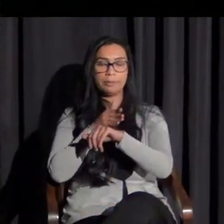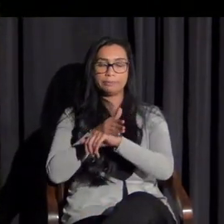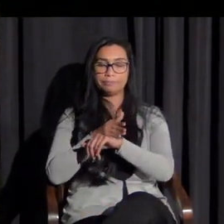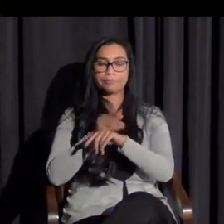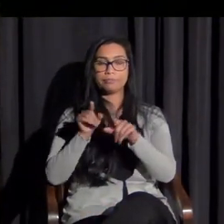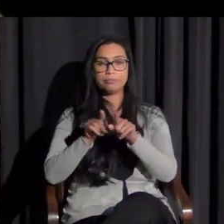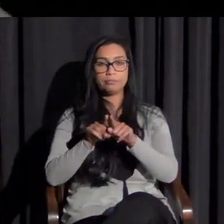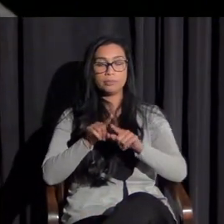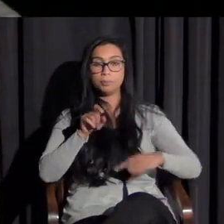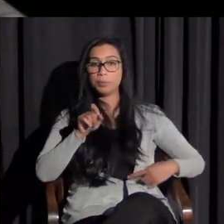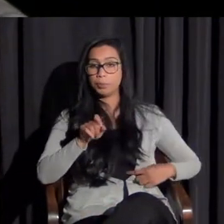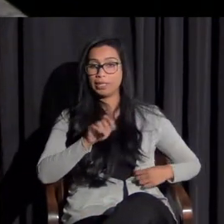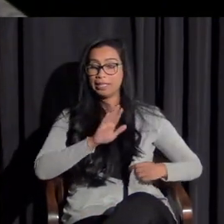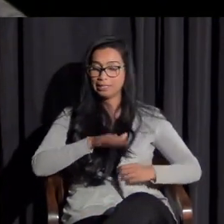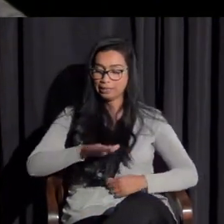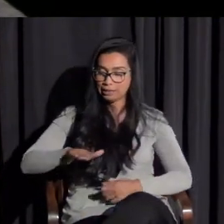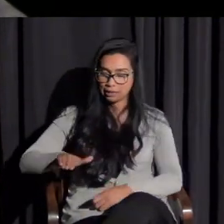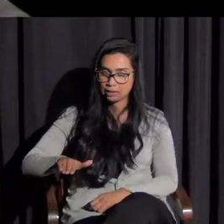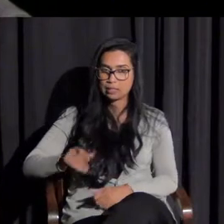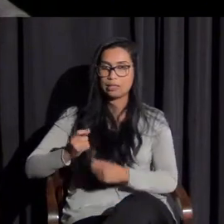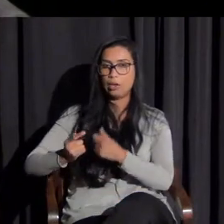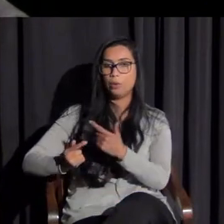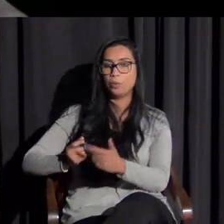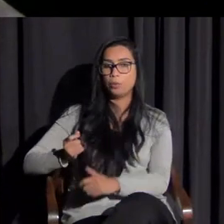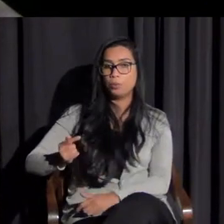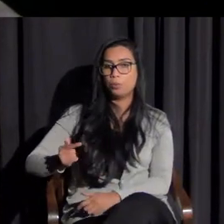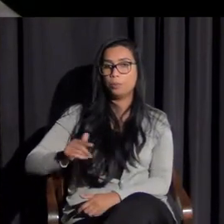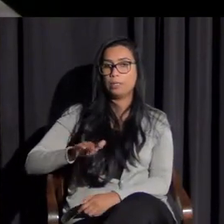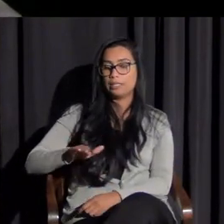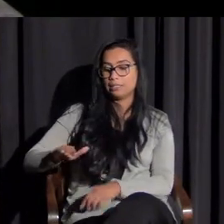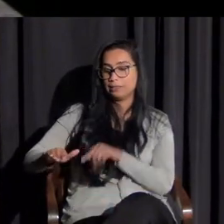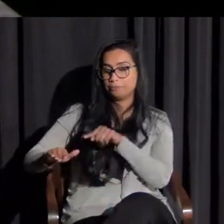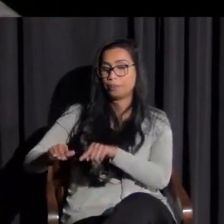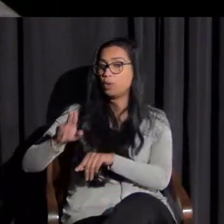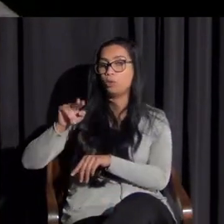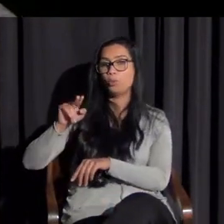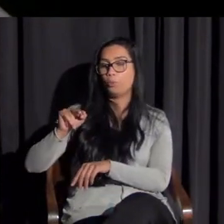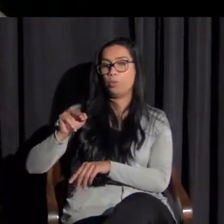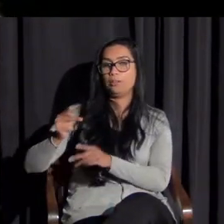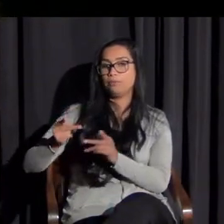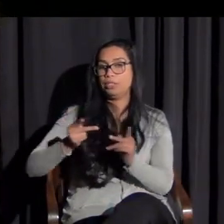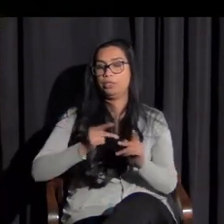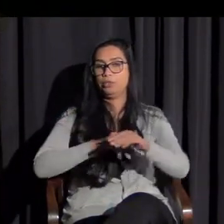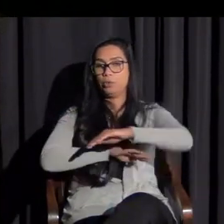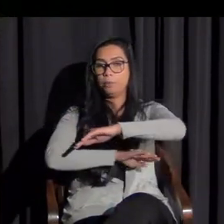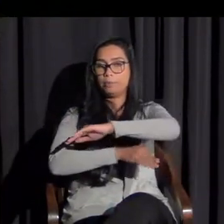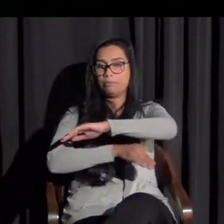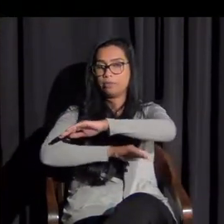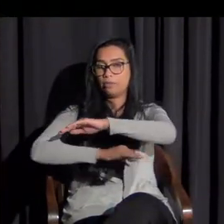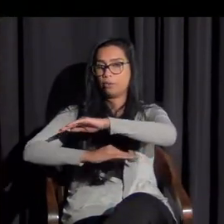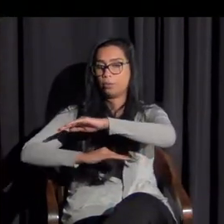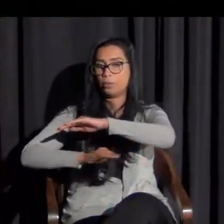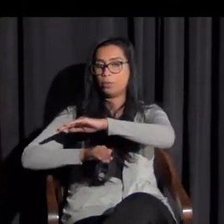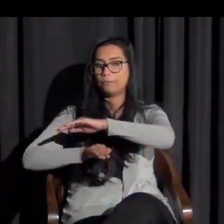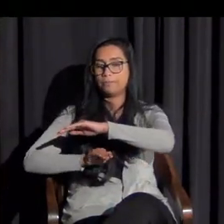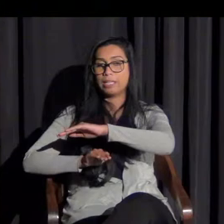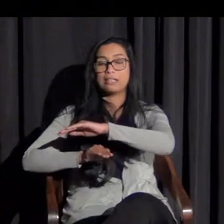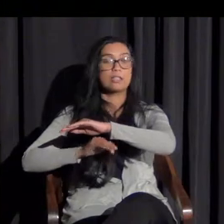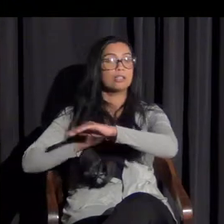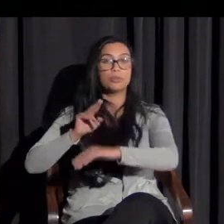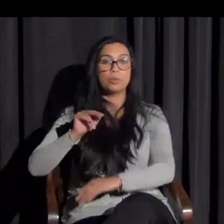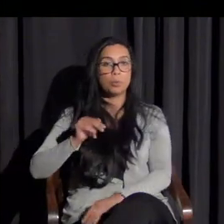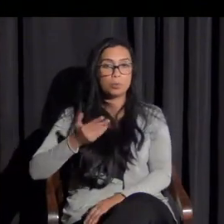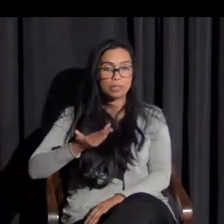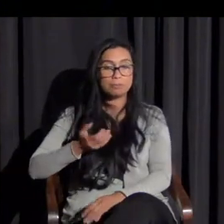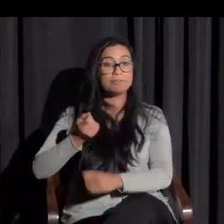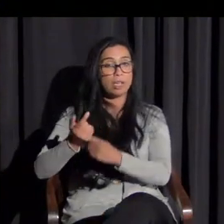crianças não tinham nunca entrado no, na Pinacoteca, né, crianças moradoras dessas ocupações.